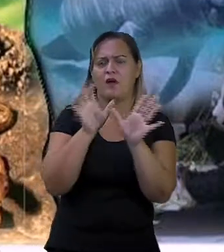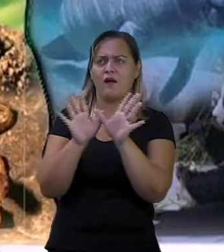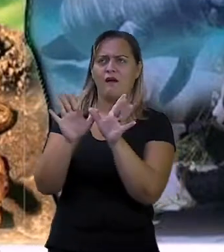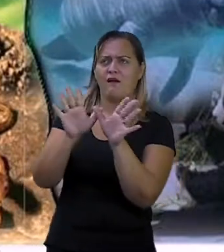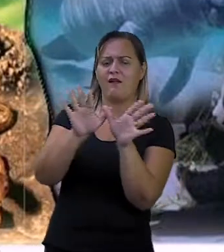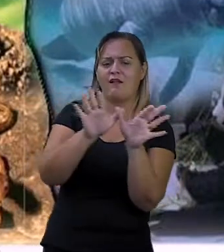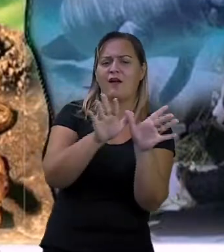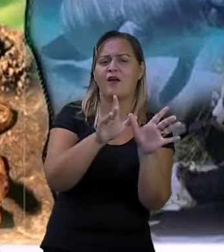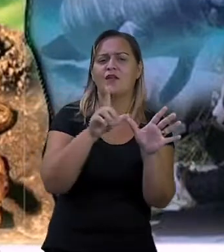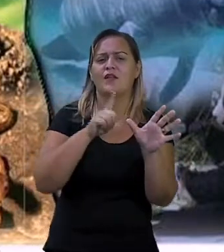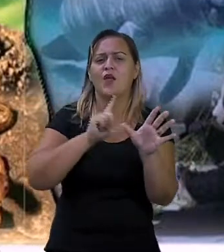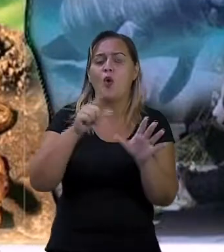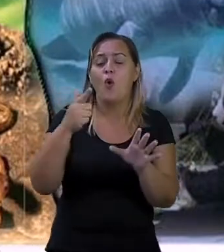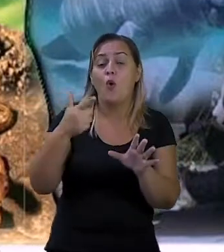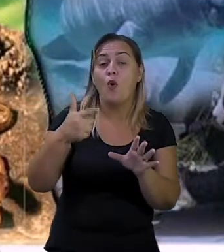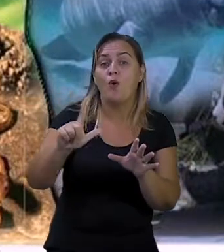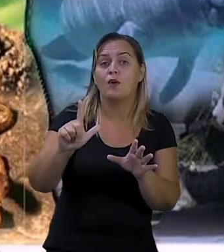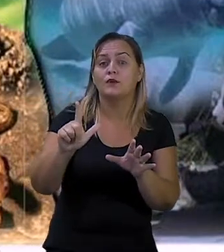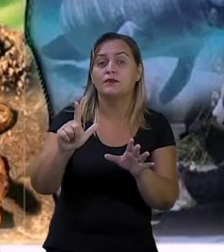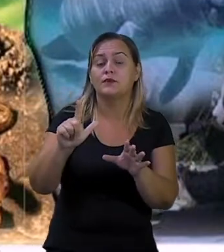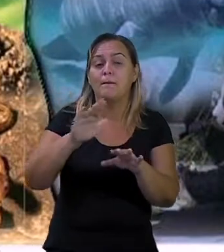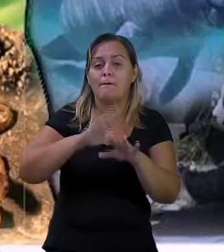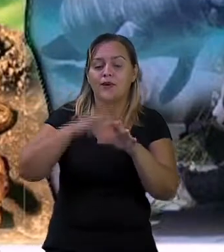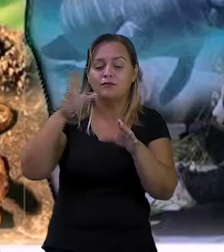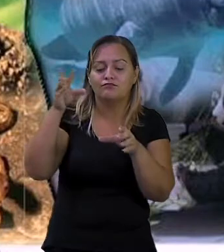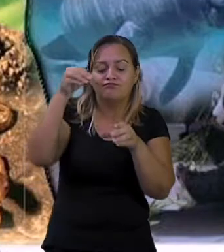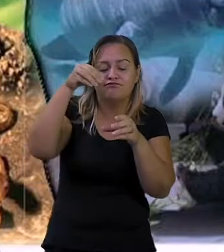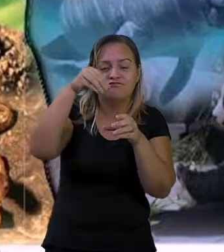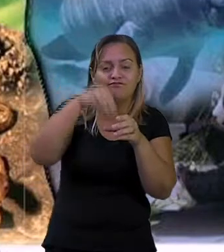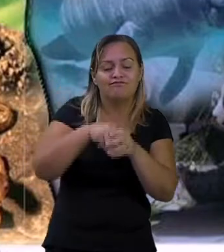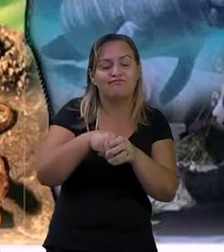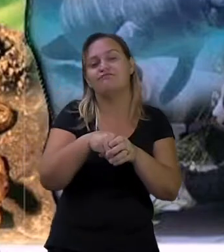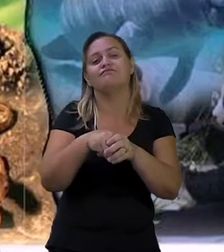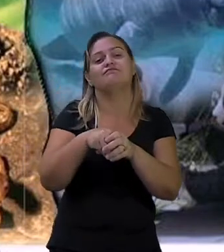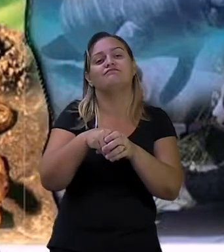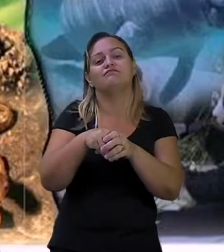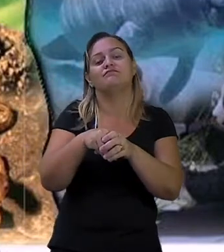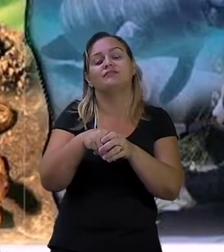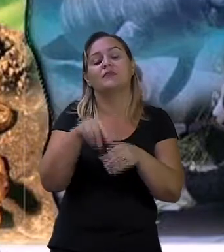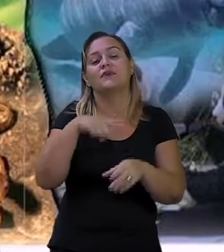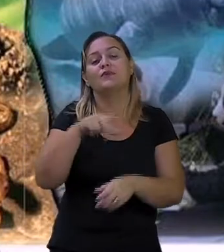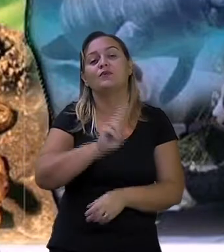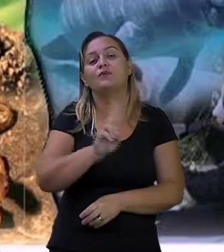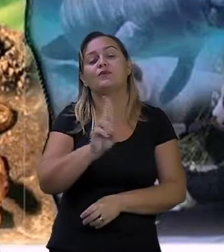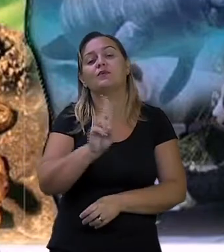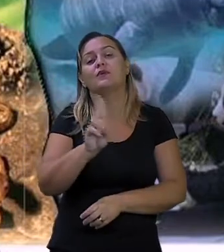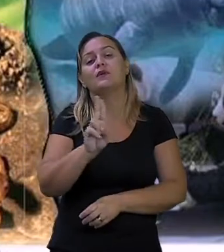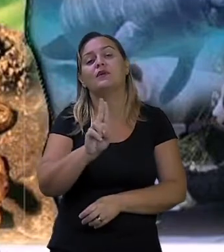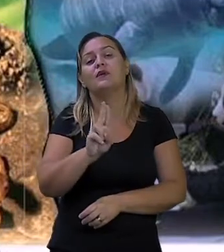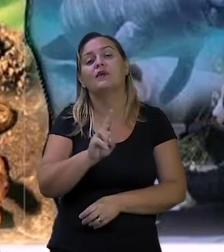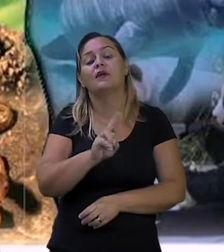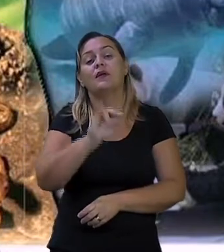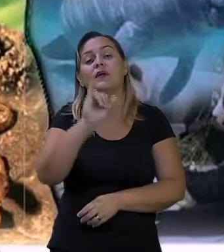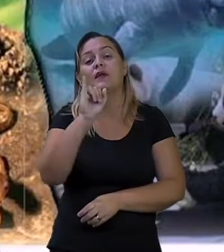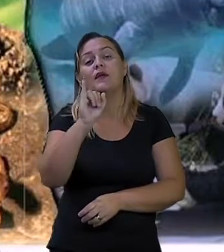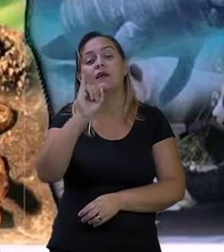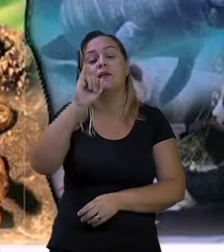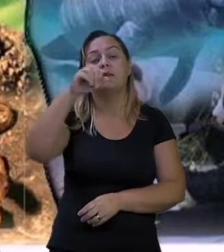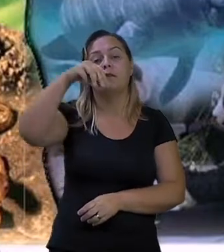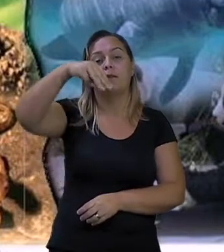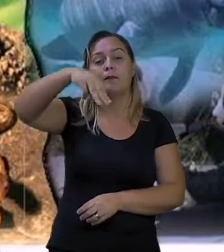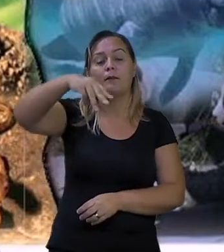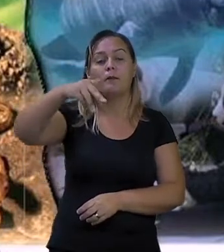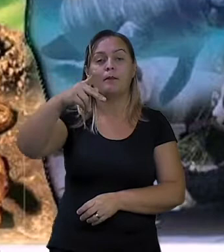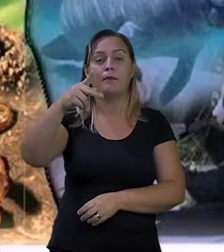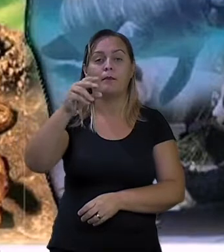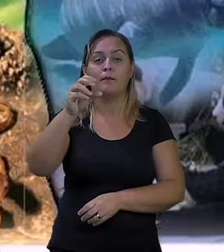mais interna, antes da derme, que é conhecida como hipoderme, que é a camada